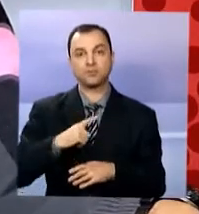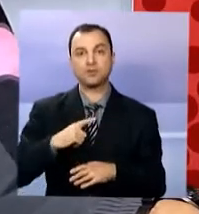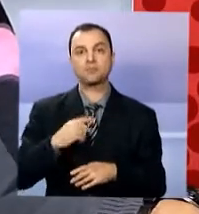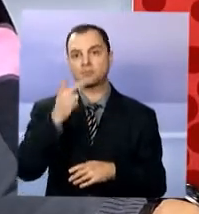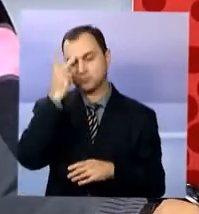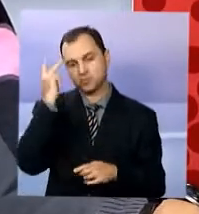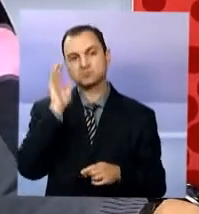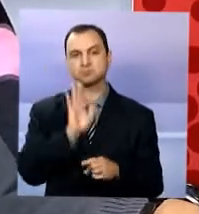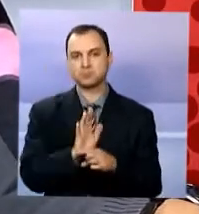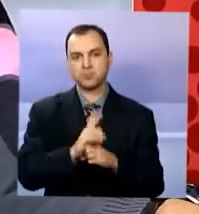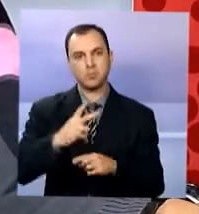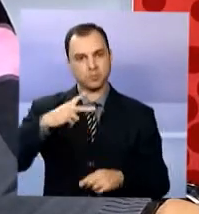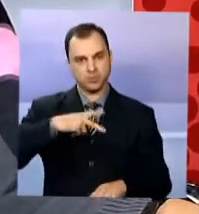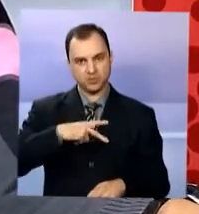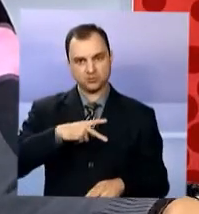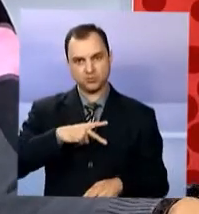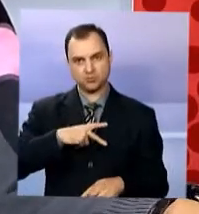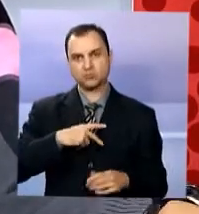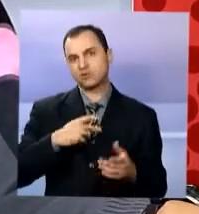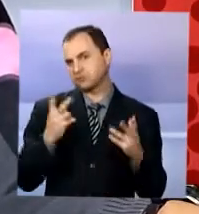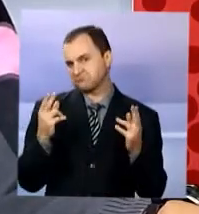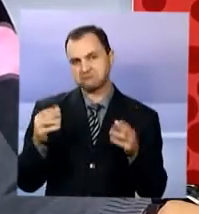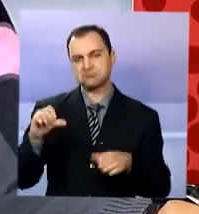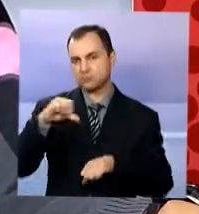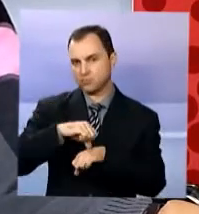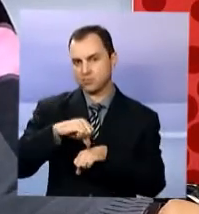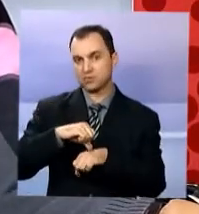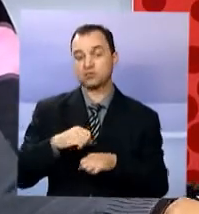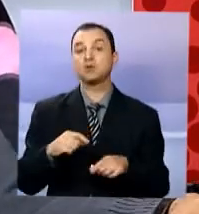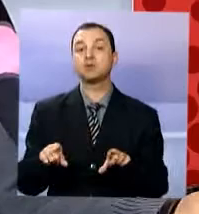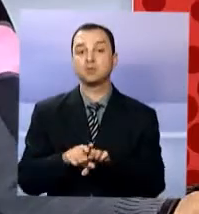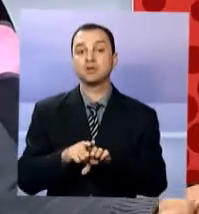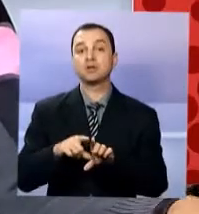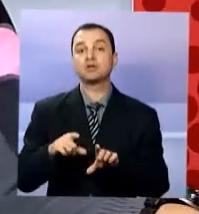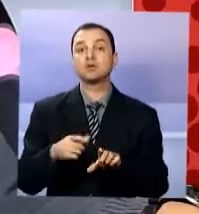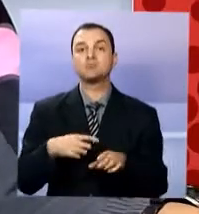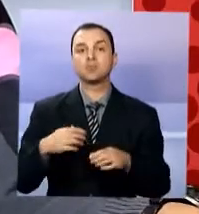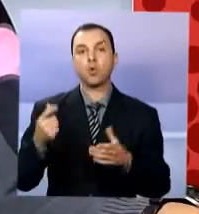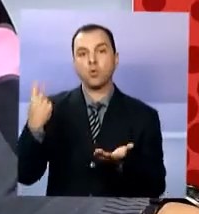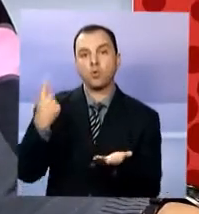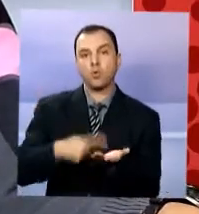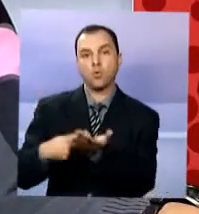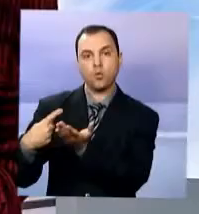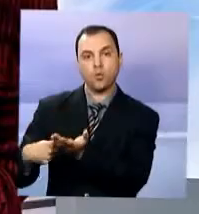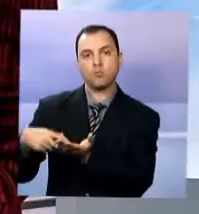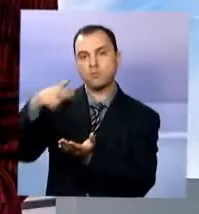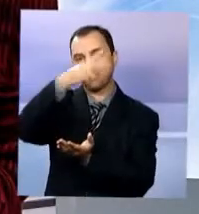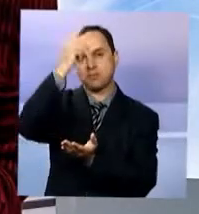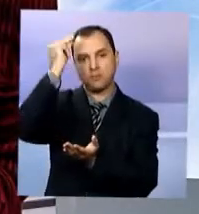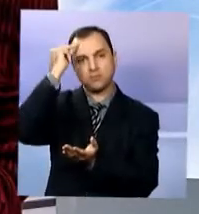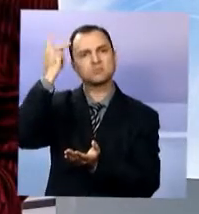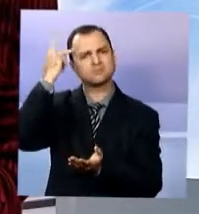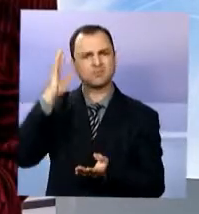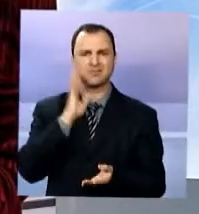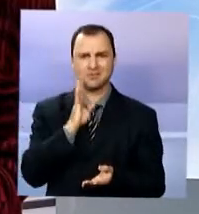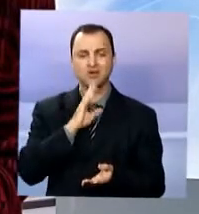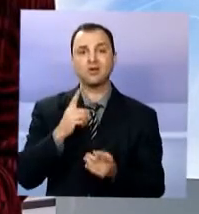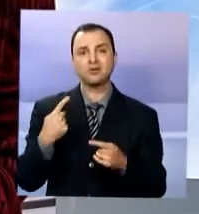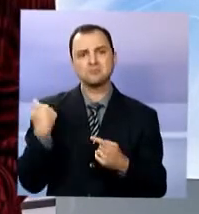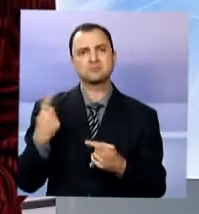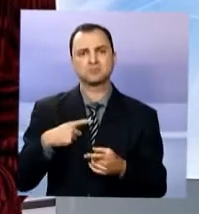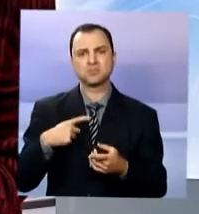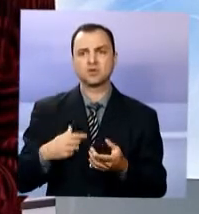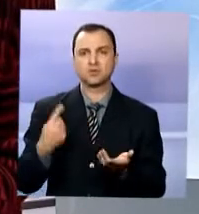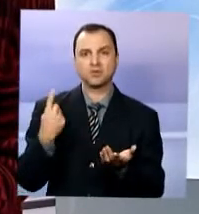pacientes particulares como todo toda a todos 101 somente temos um uma parceria com a Prefeitura de São Paulo muito bacana onde